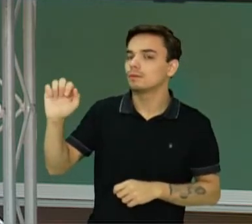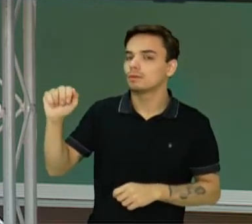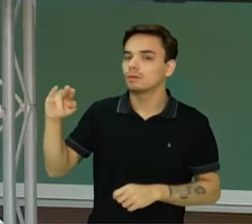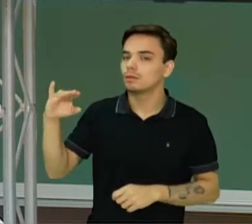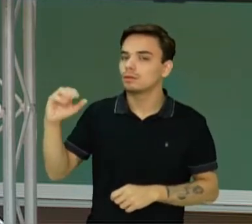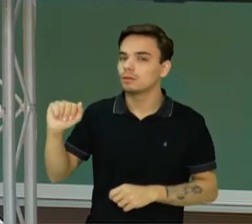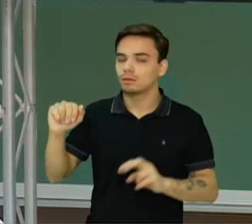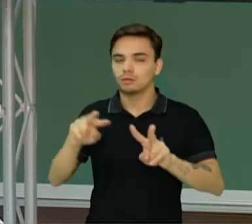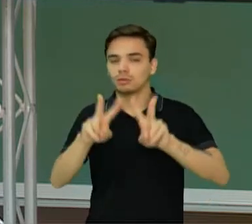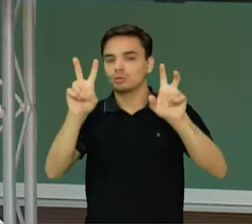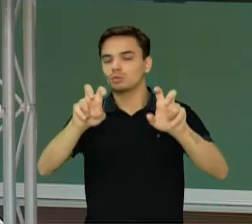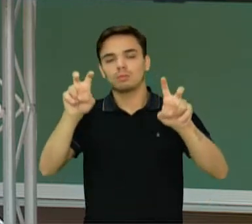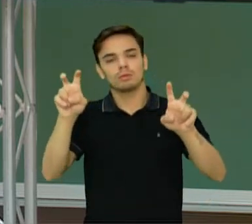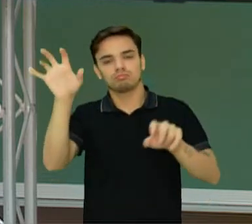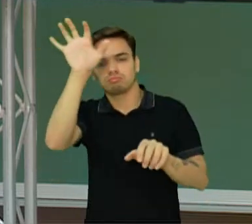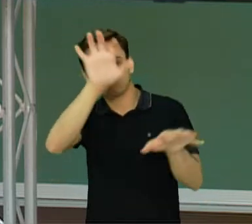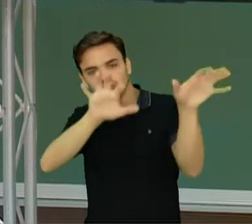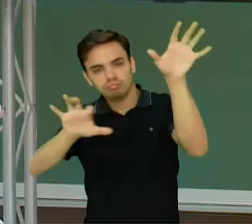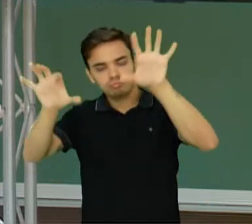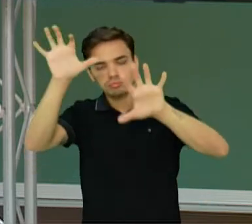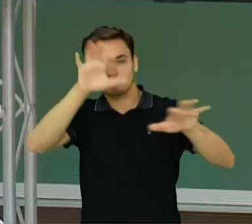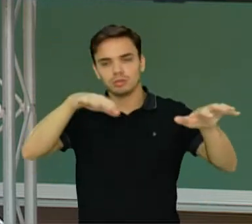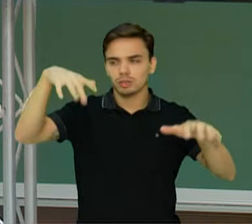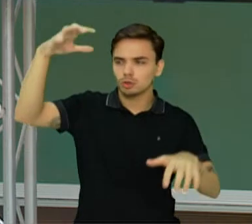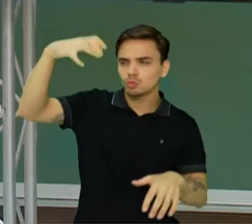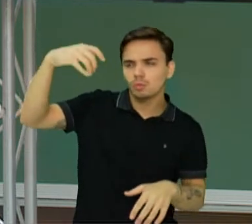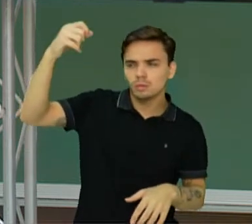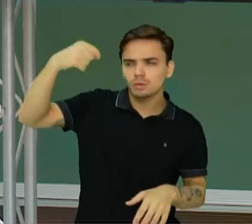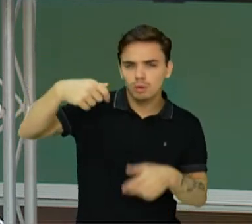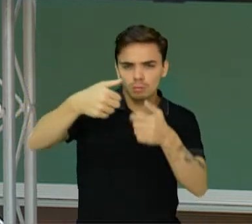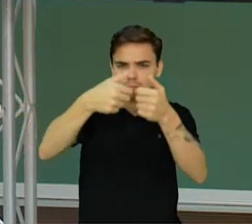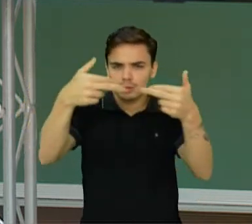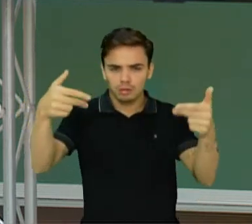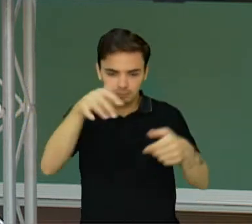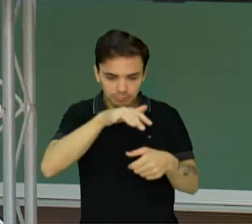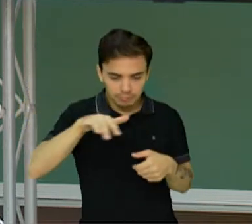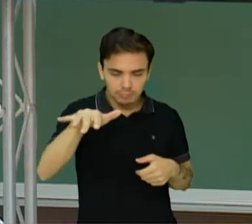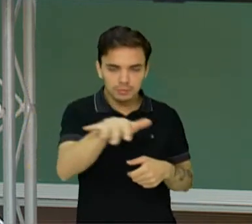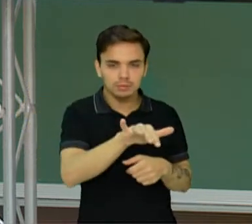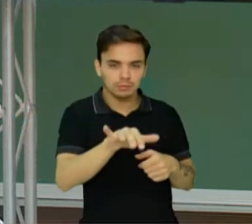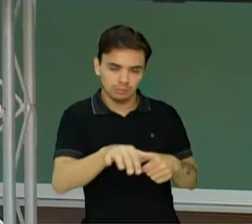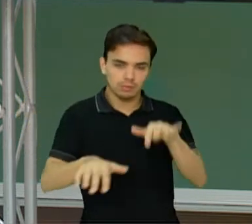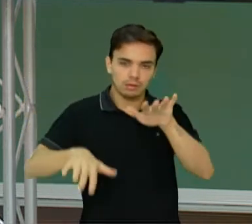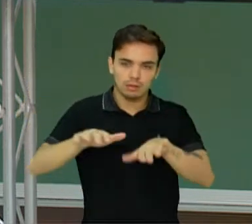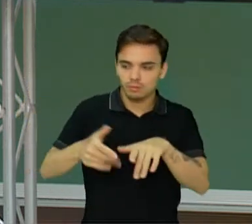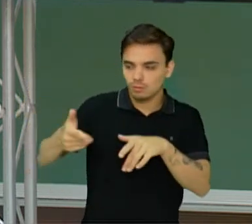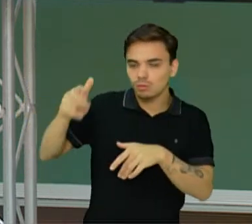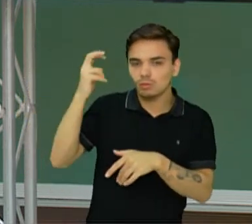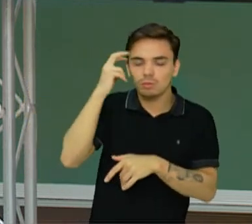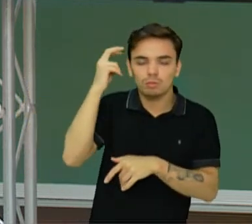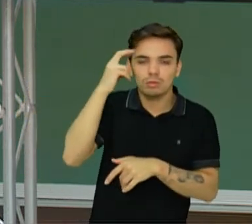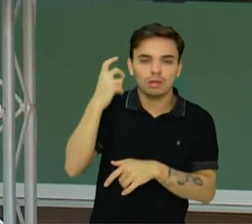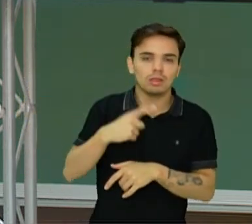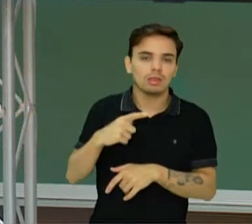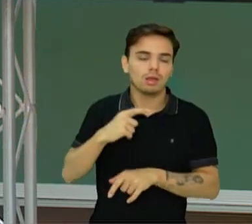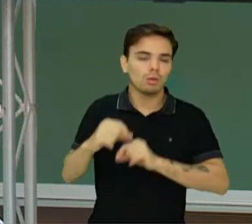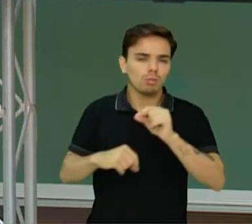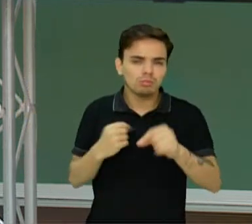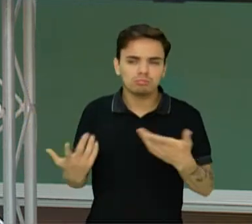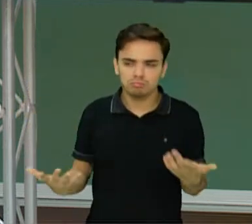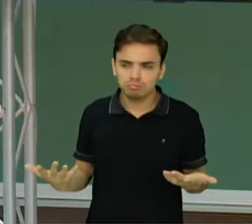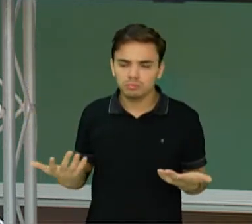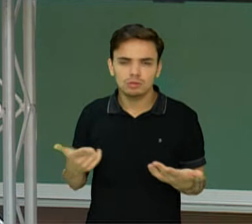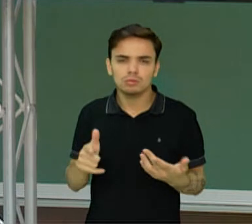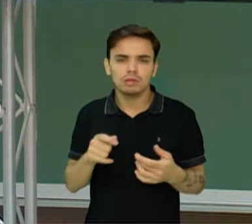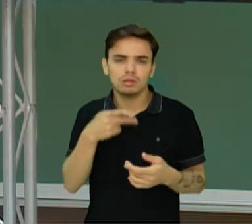tempo, de se falar sobre o clima, de um modo geral, com as outras pessoas, o que às vezes, para outras culturas, traz aquela coisa de tipo assim, ah, não